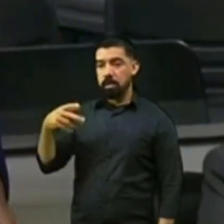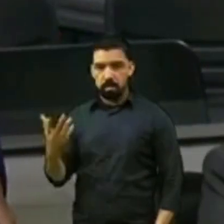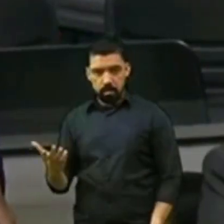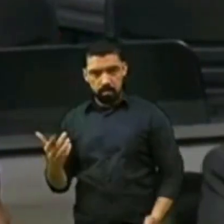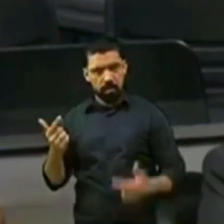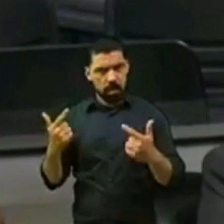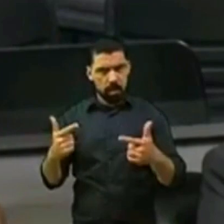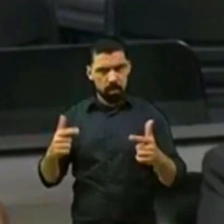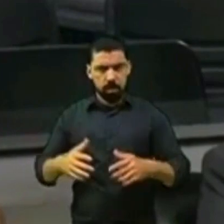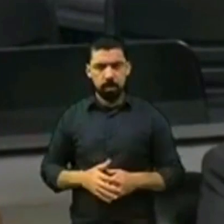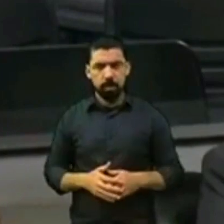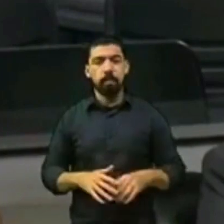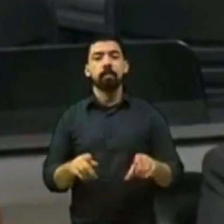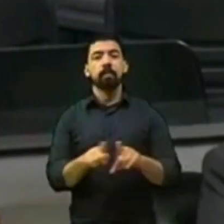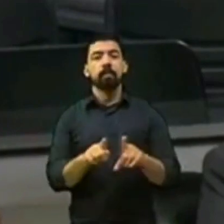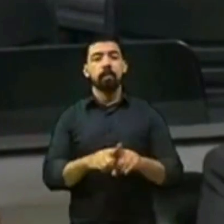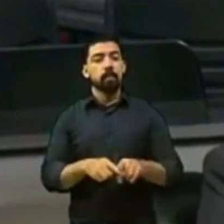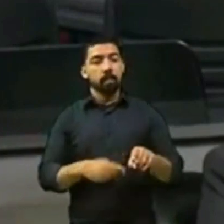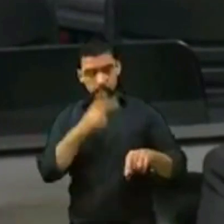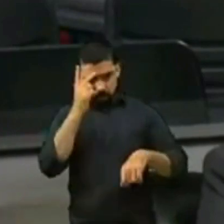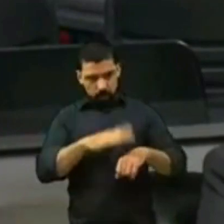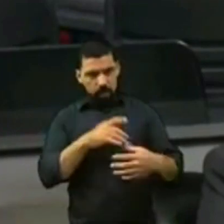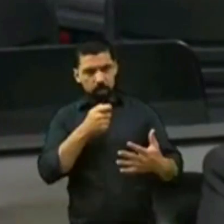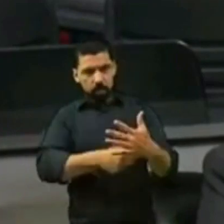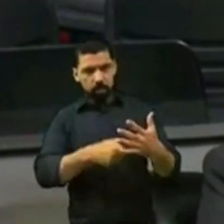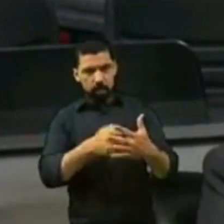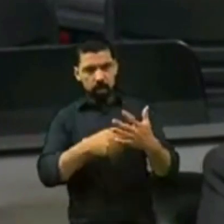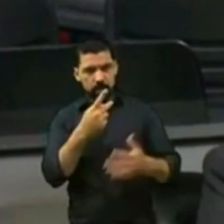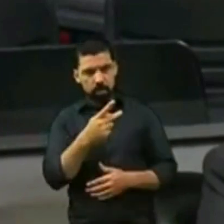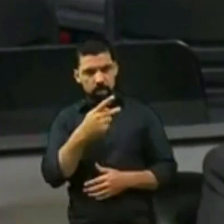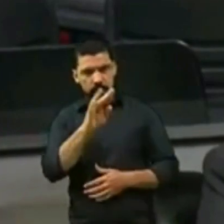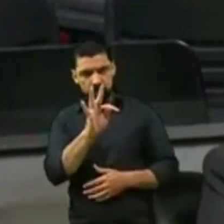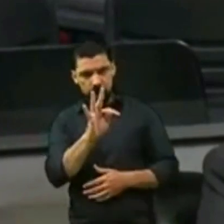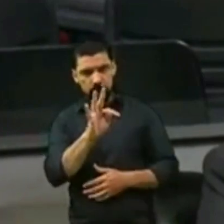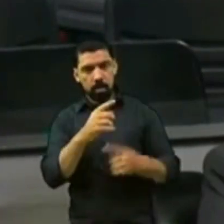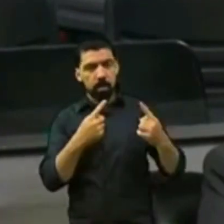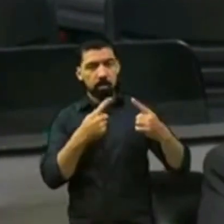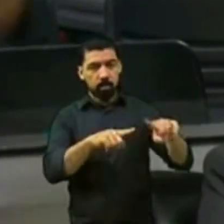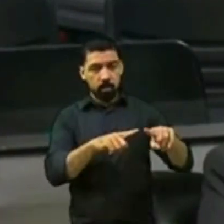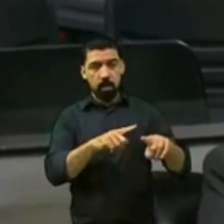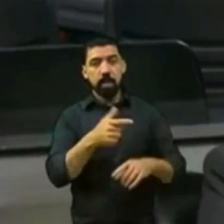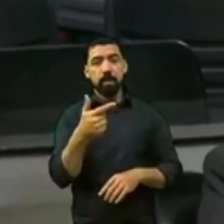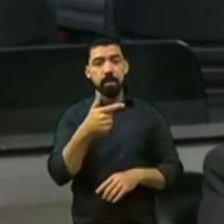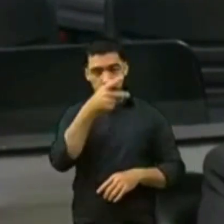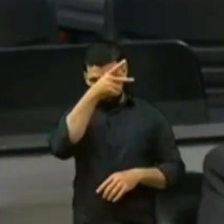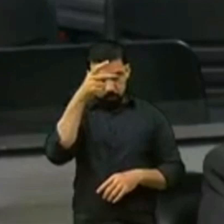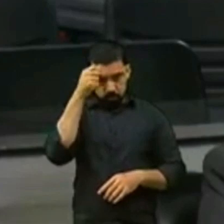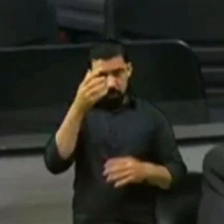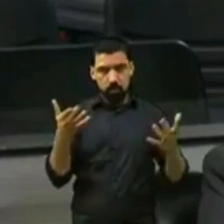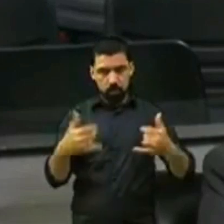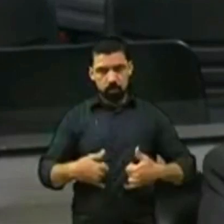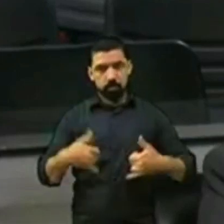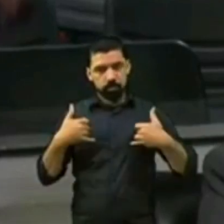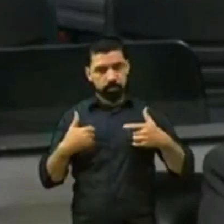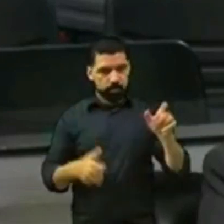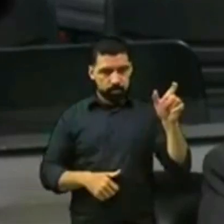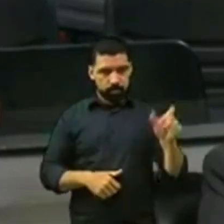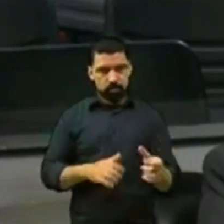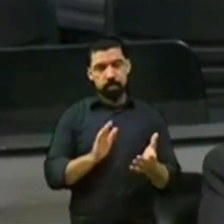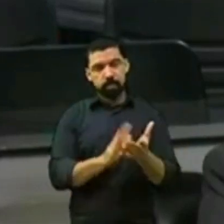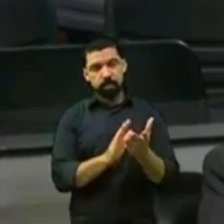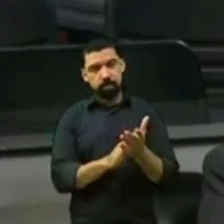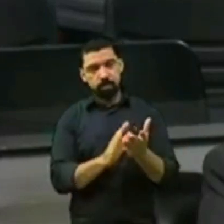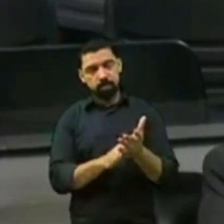o militante do PT que atacou o vice-prefeito de Caucaia, que inclusive está aniversariando hoje. Deixar aqui